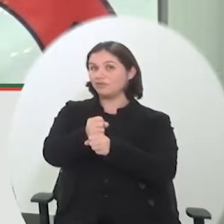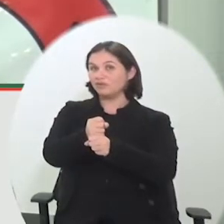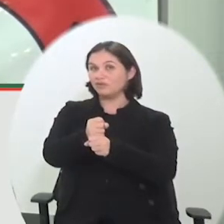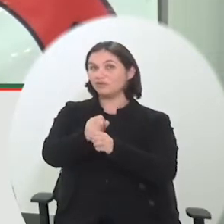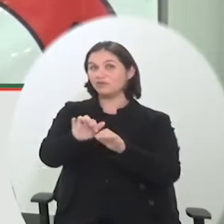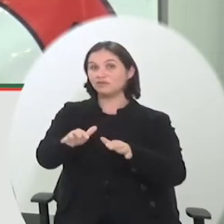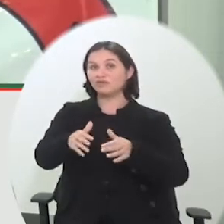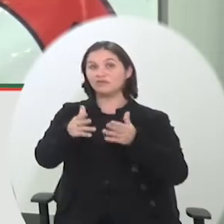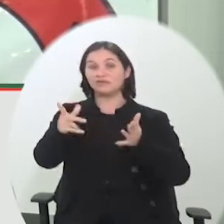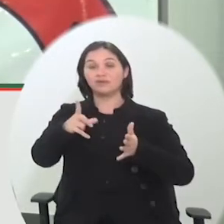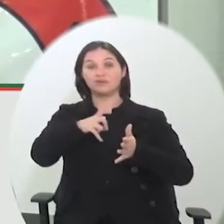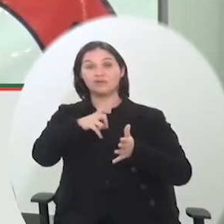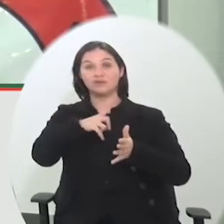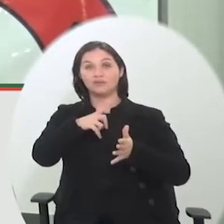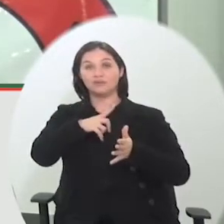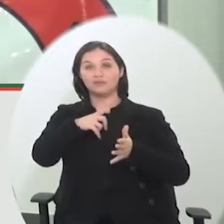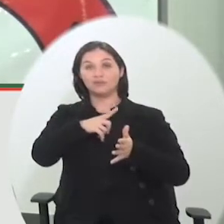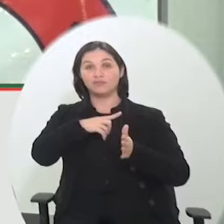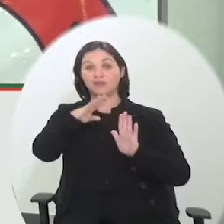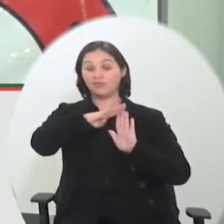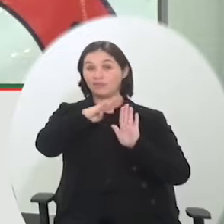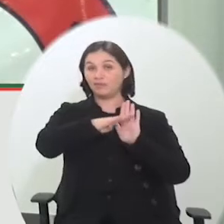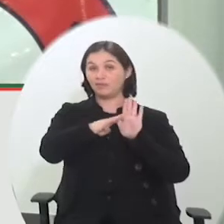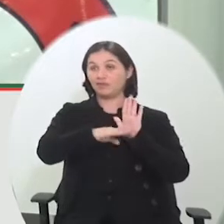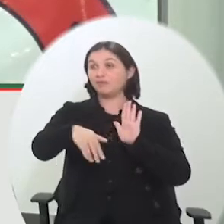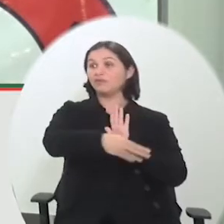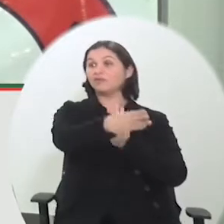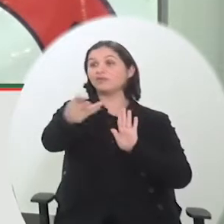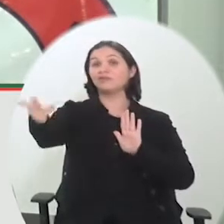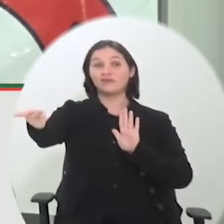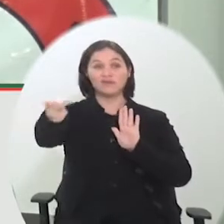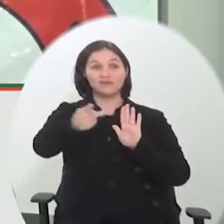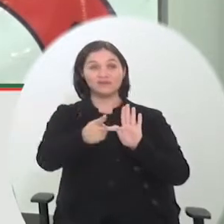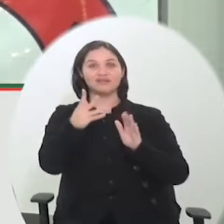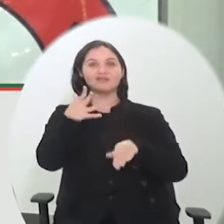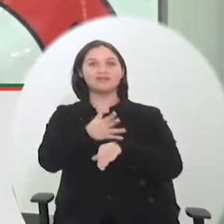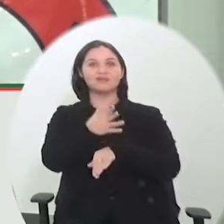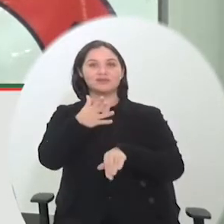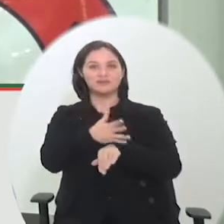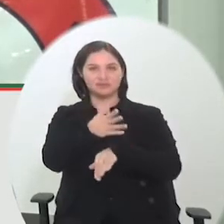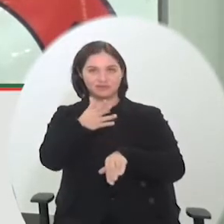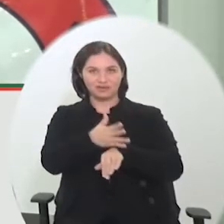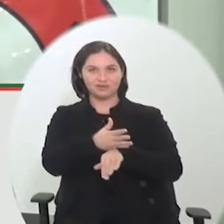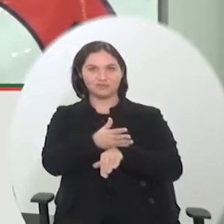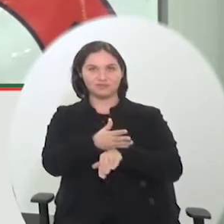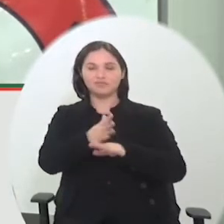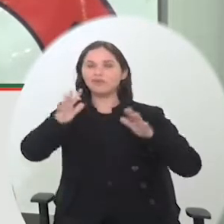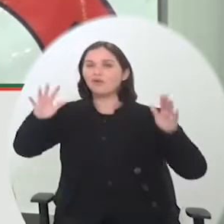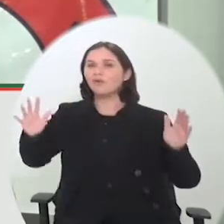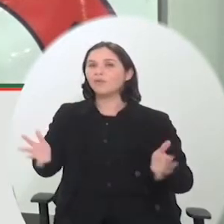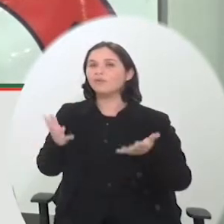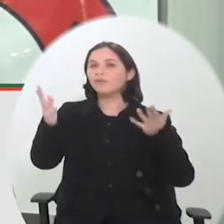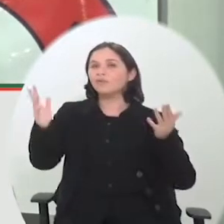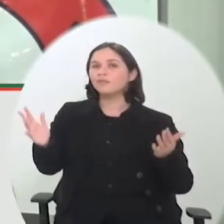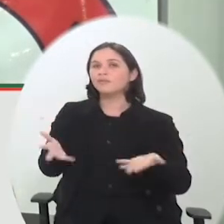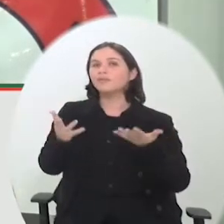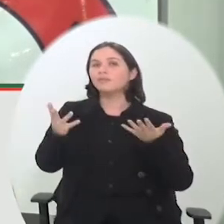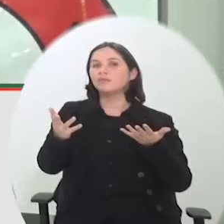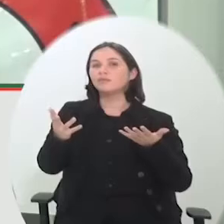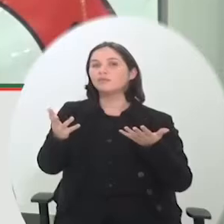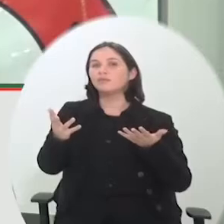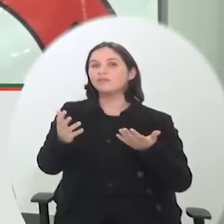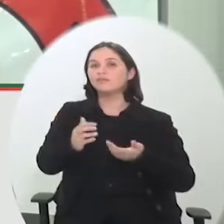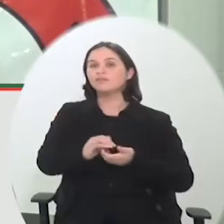para a qual todos estão convidados a participarem ativamente. O ponto alto das comemorações será a homenagem da